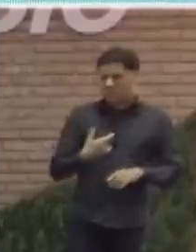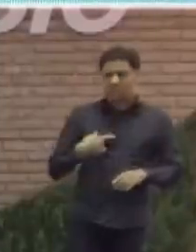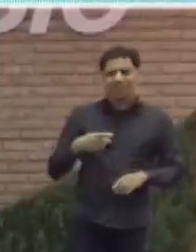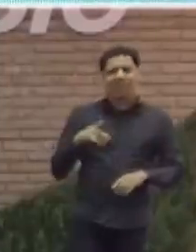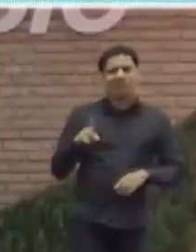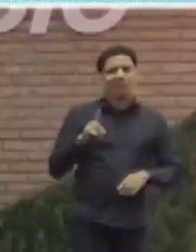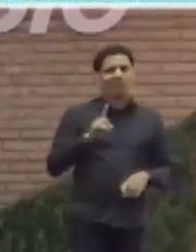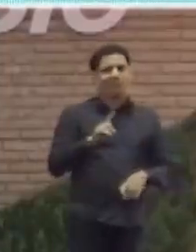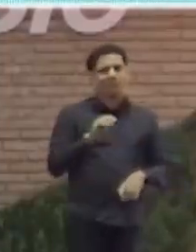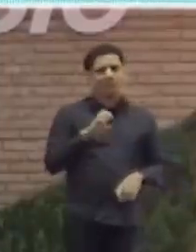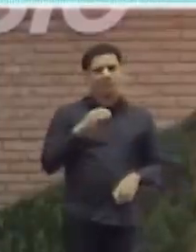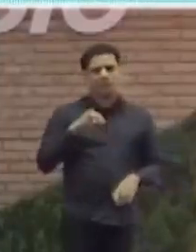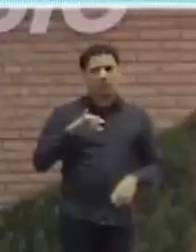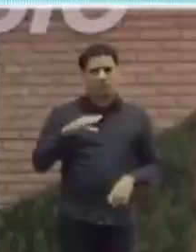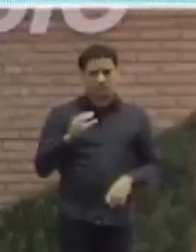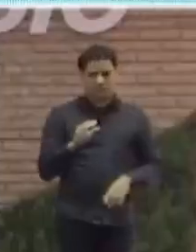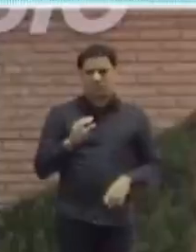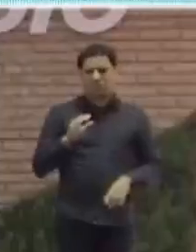ABSIC, sobre